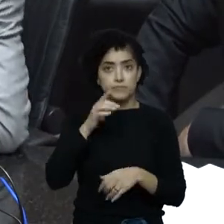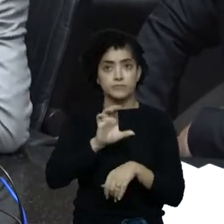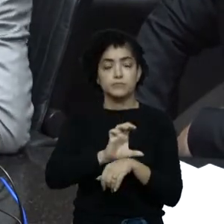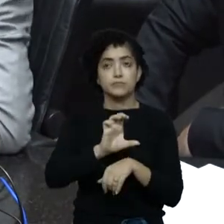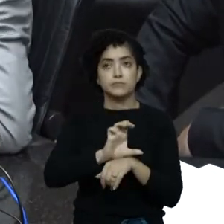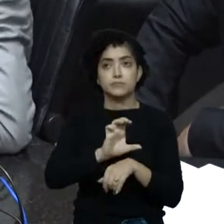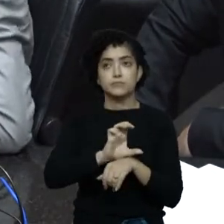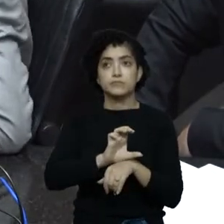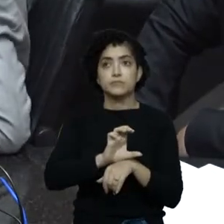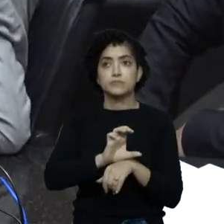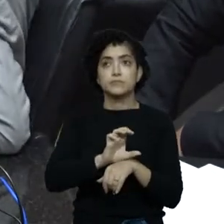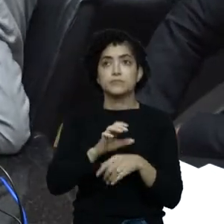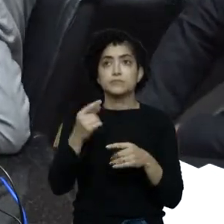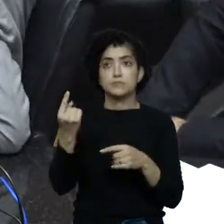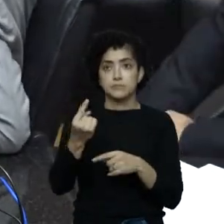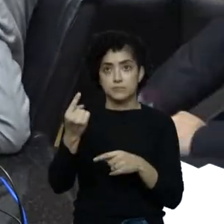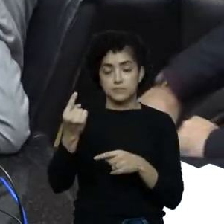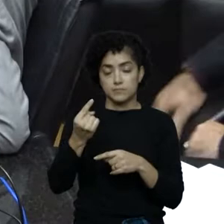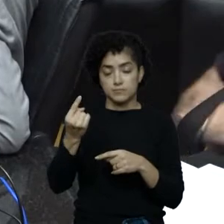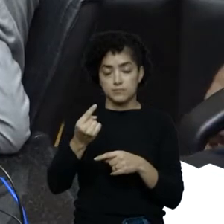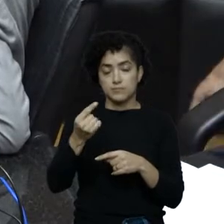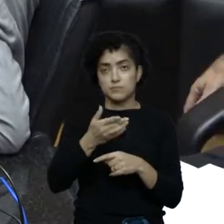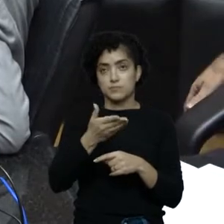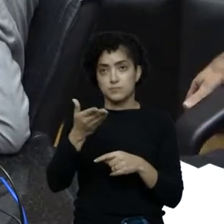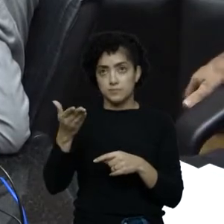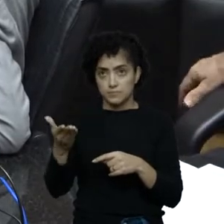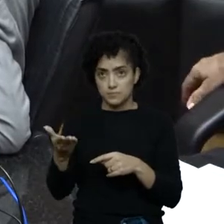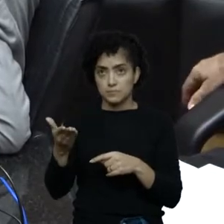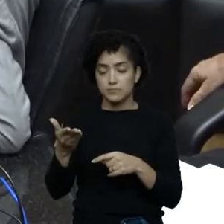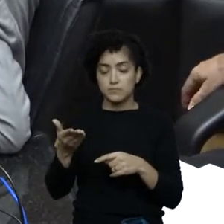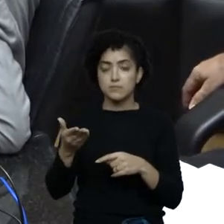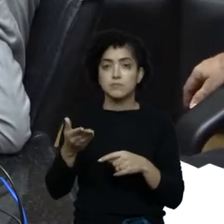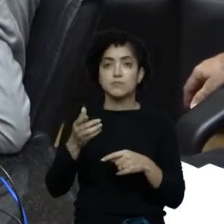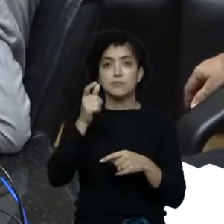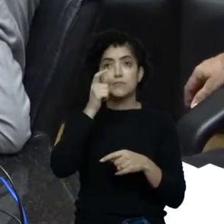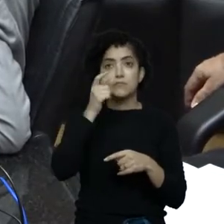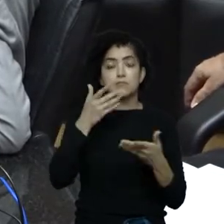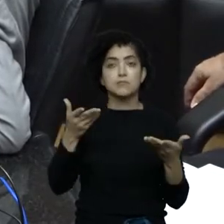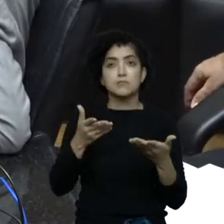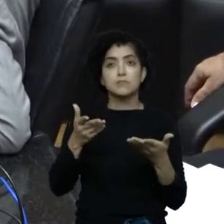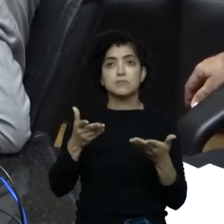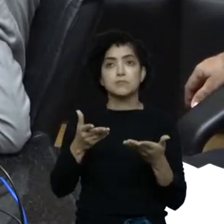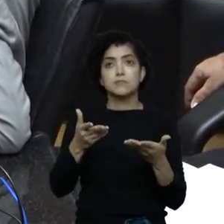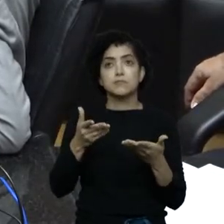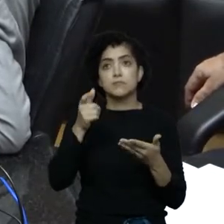presenciado primeiro senhor presidente senhores deputados e todo o público que nos acompanha